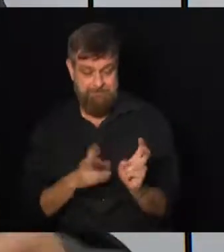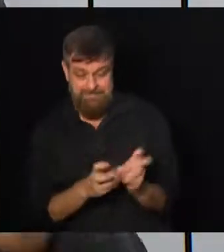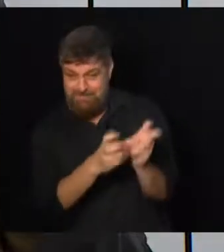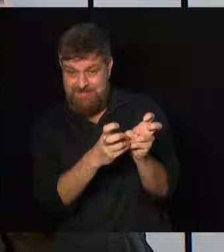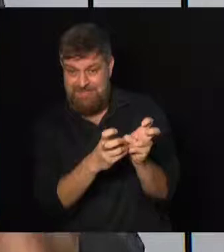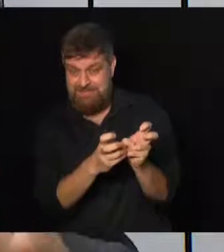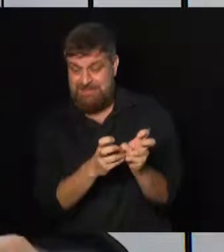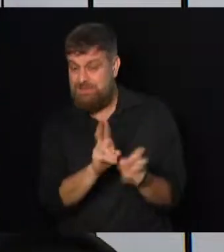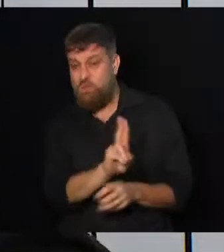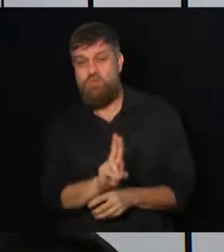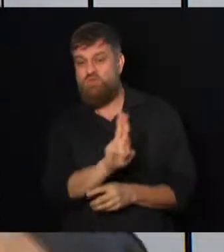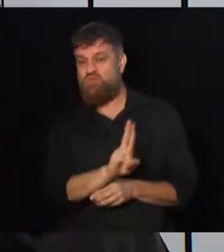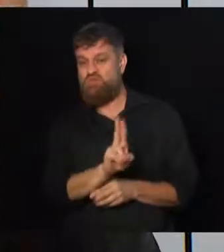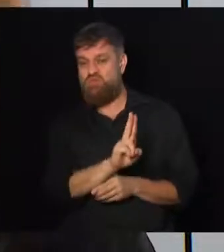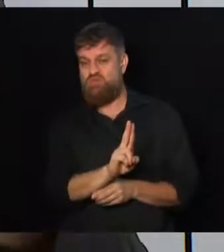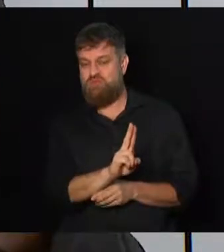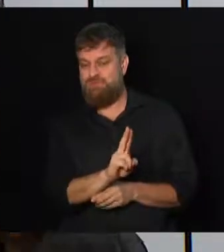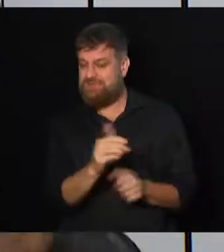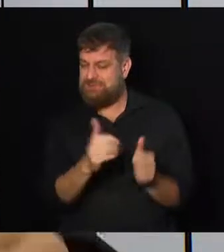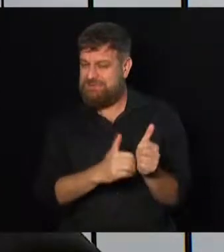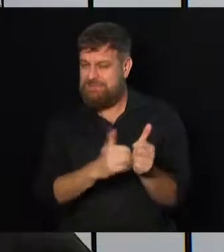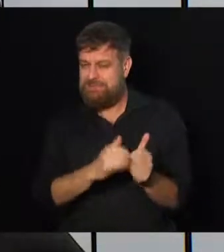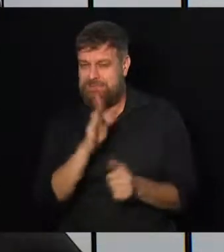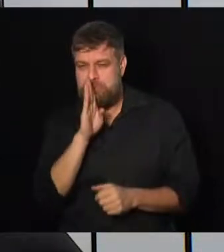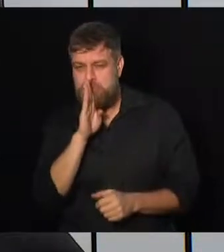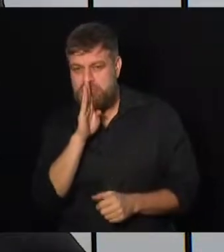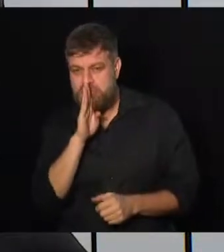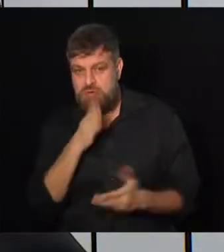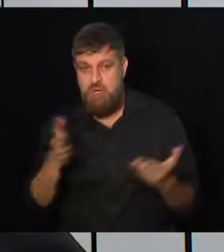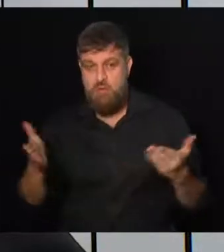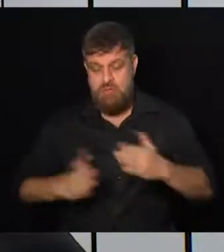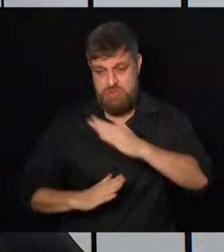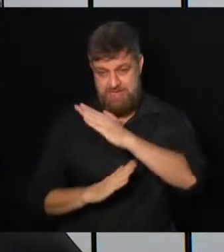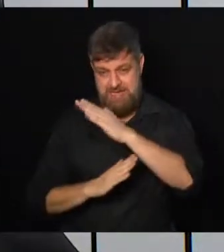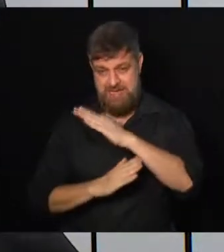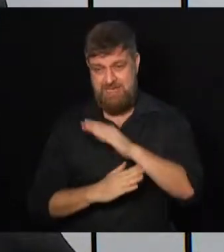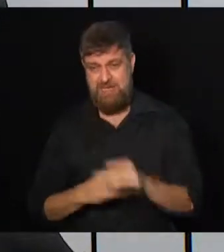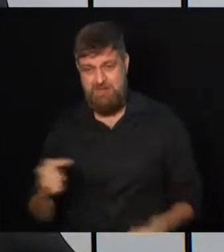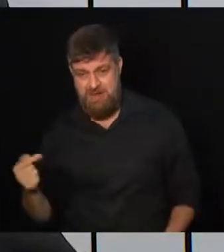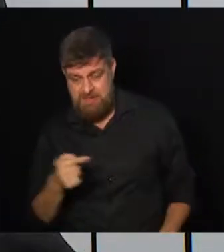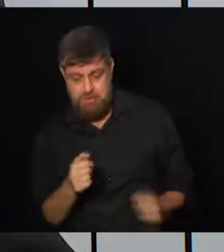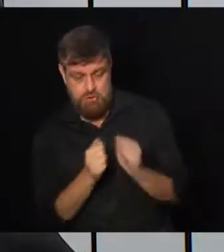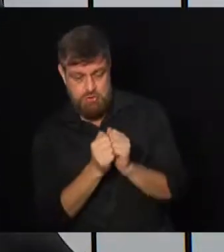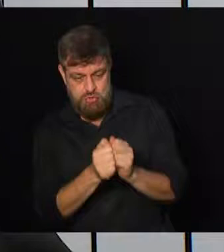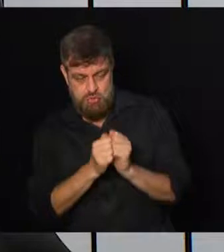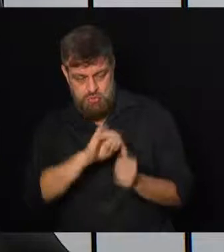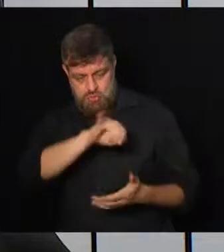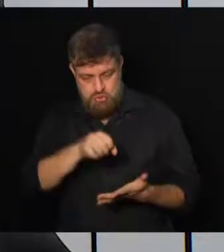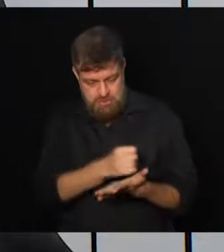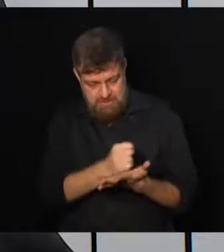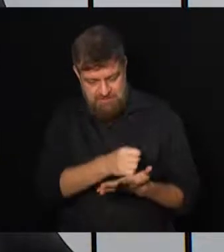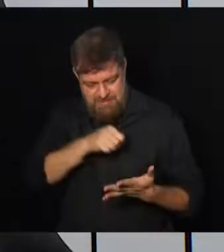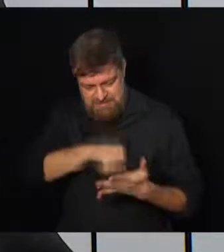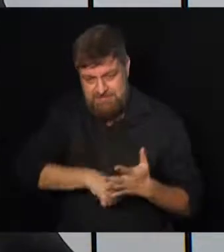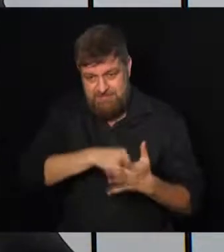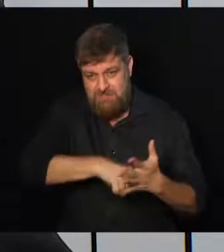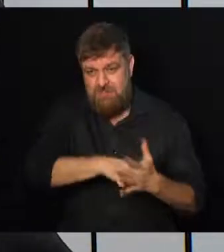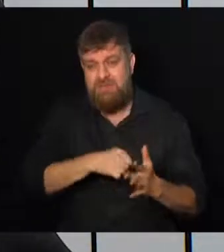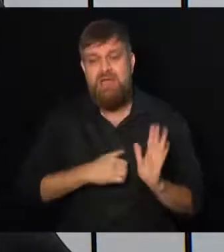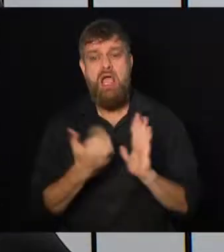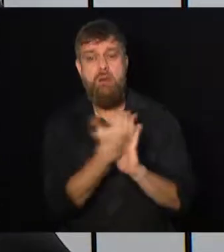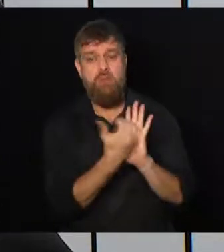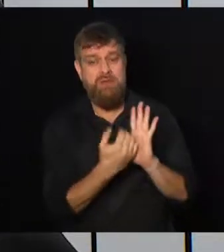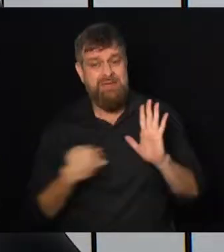que cada vez mais, e a Câmara tem proposto isso, através do Jorge, que é um batalhador nesse sentido, programas que a